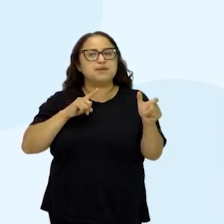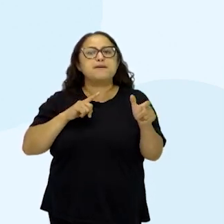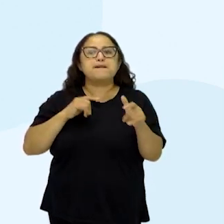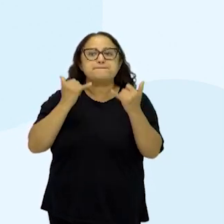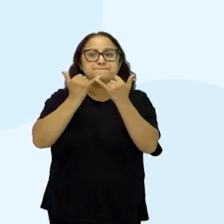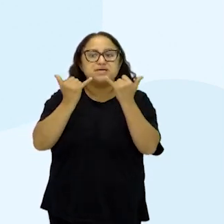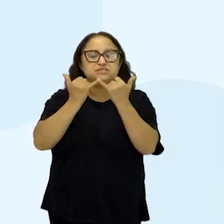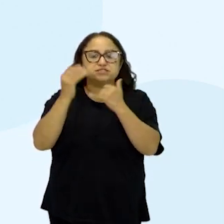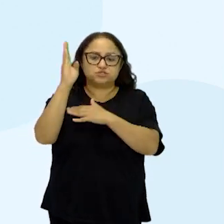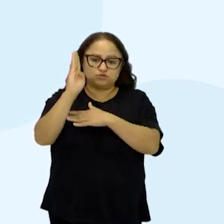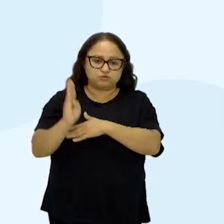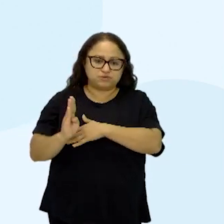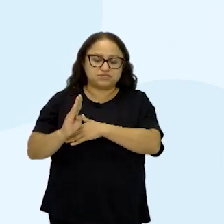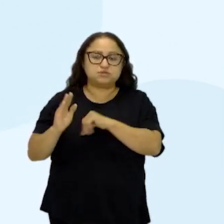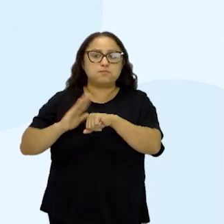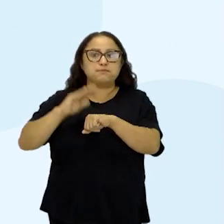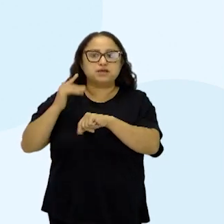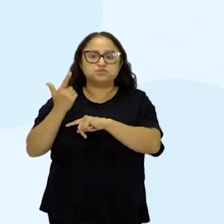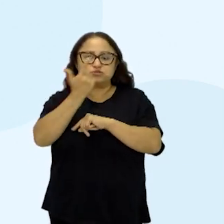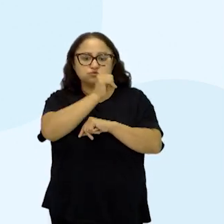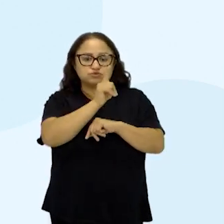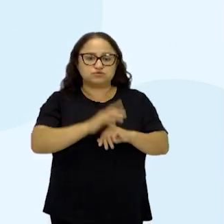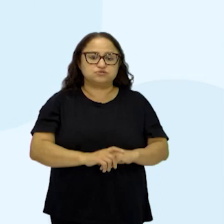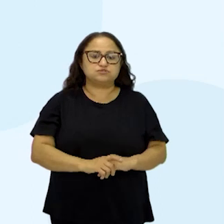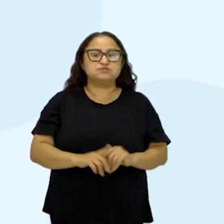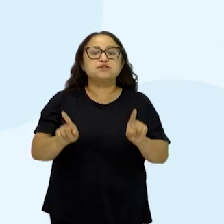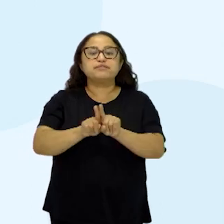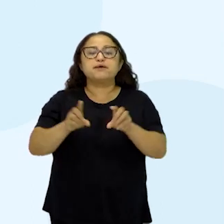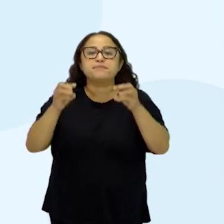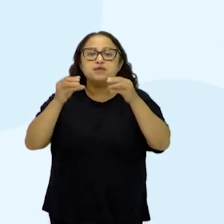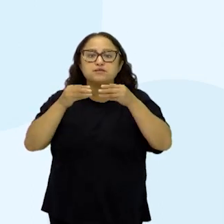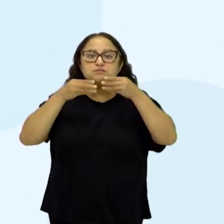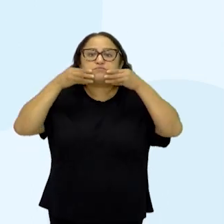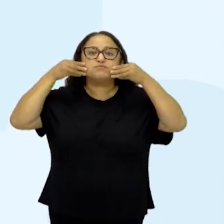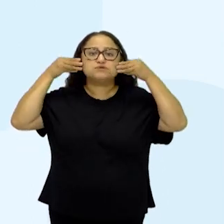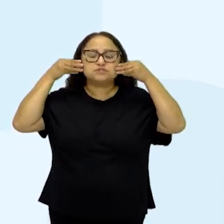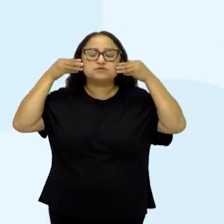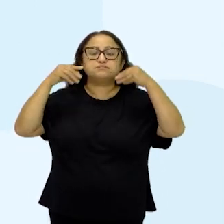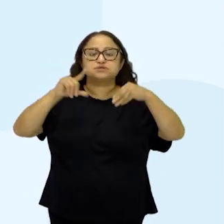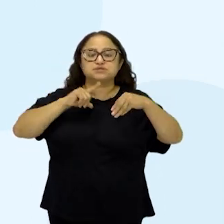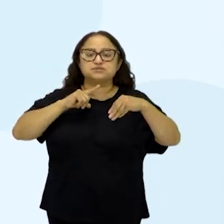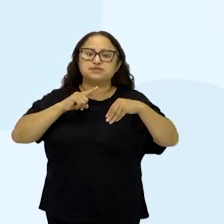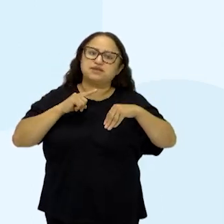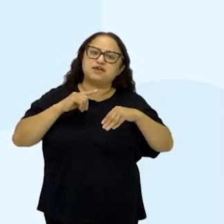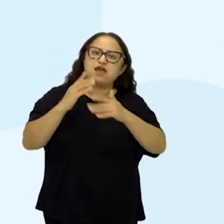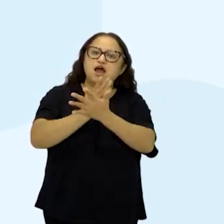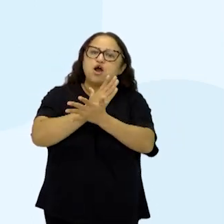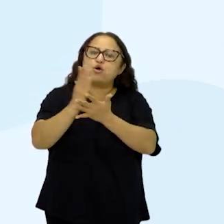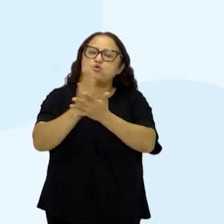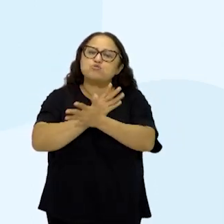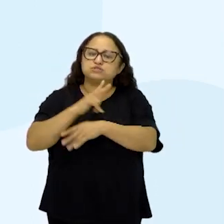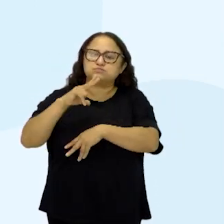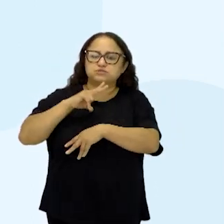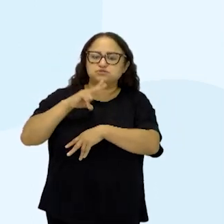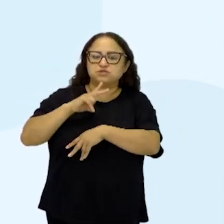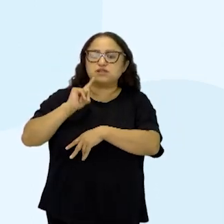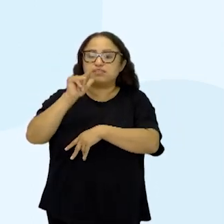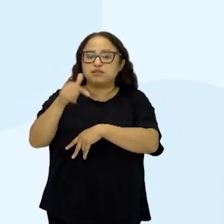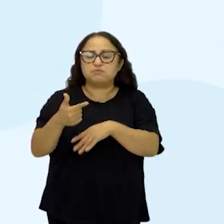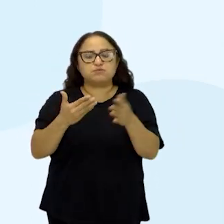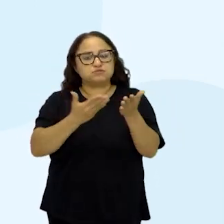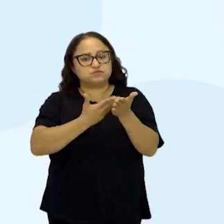alguns aspectos, mais do que os outros, né? E Moçambique, que tem, assim, algumas particularidades, que depois desse